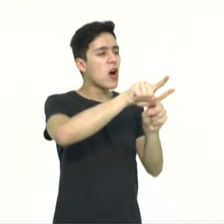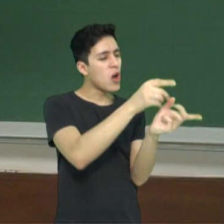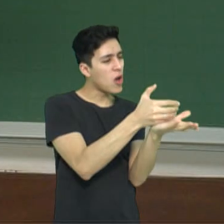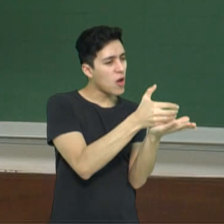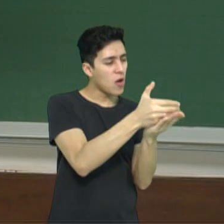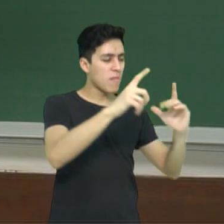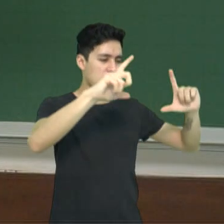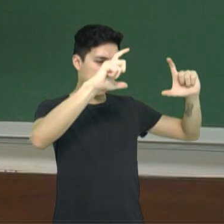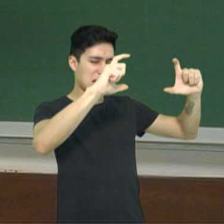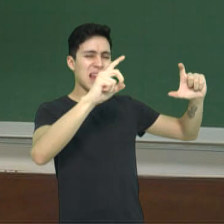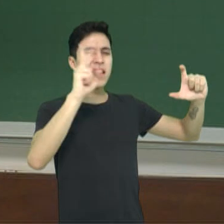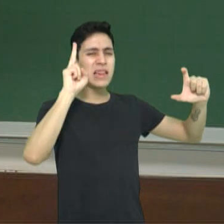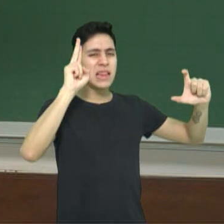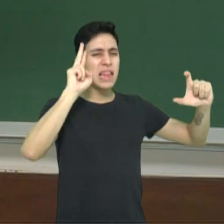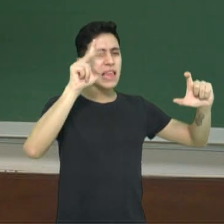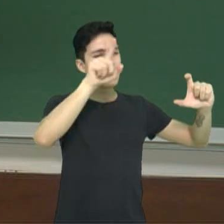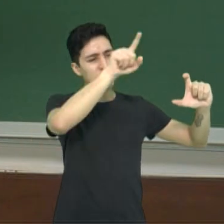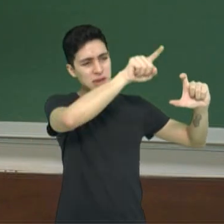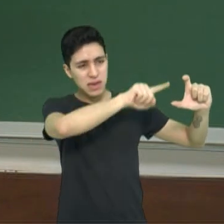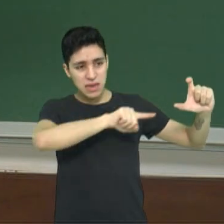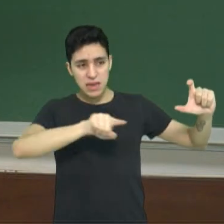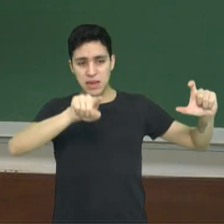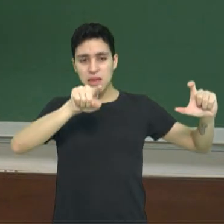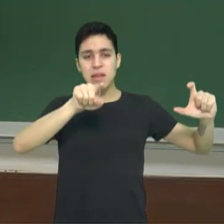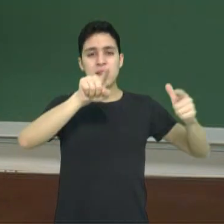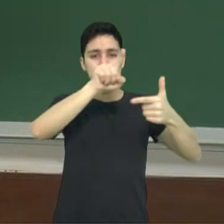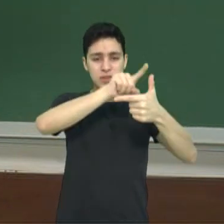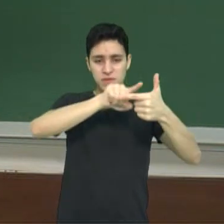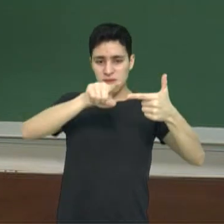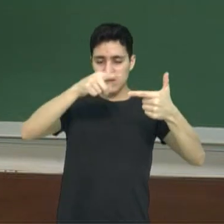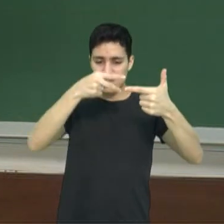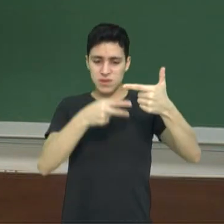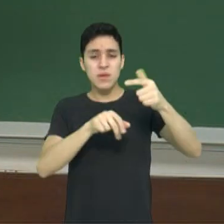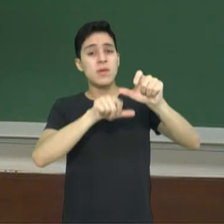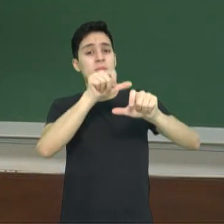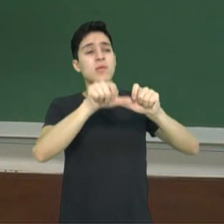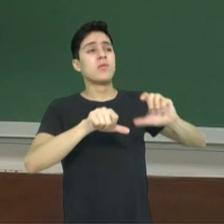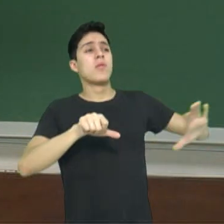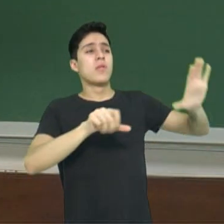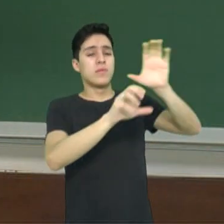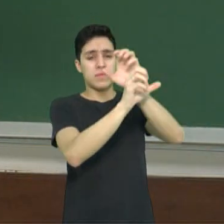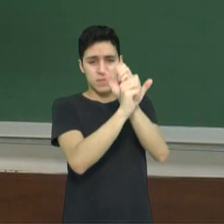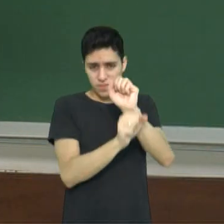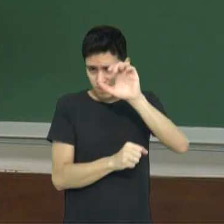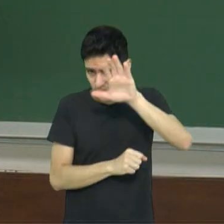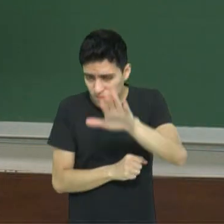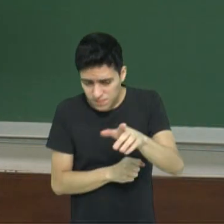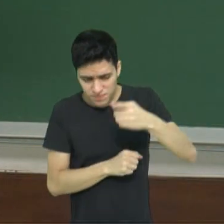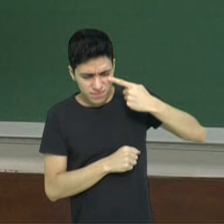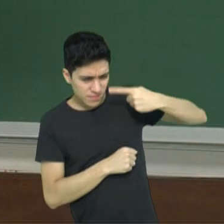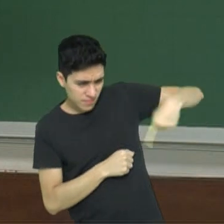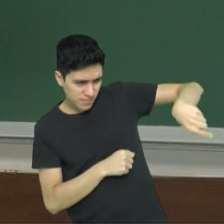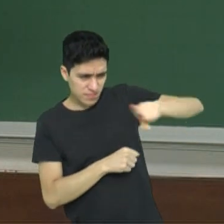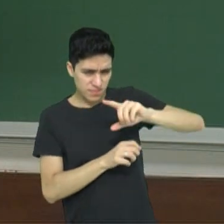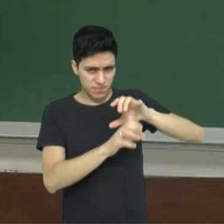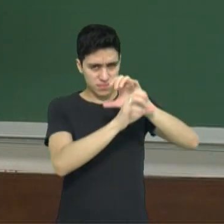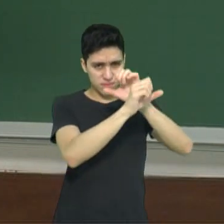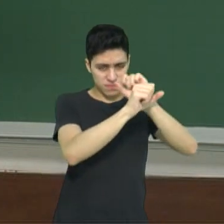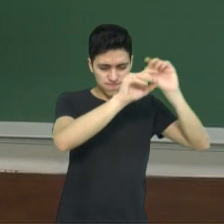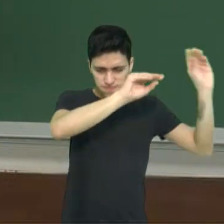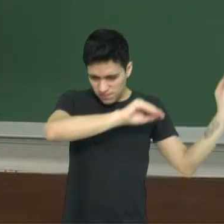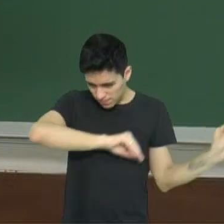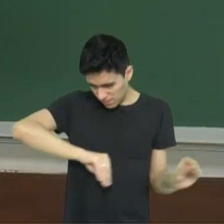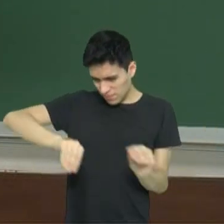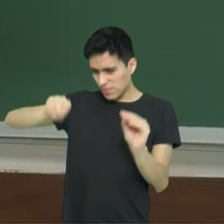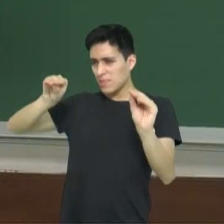Lembra que a gente dividiu por 2? Mudamos a equação, certo? Mas se você pegar essa solução e testar lá